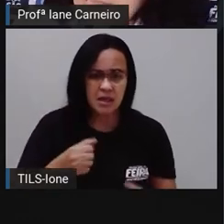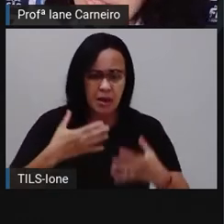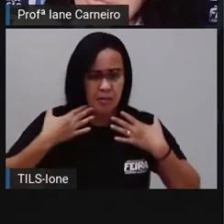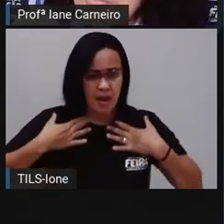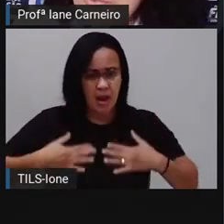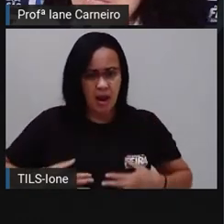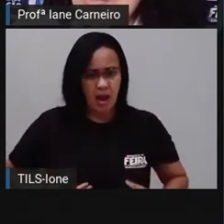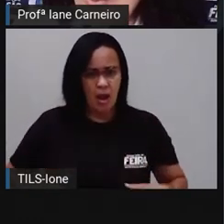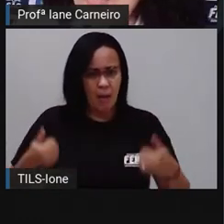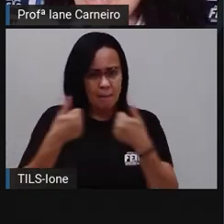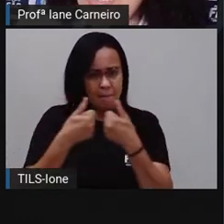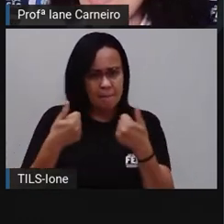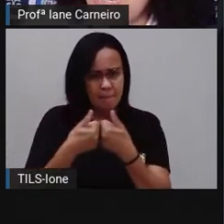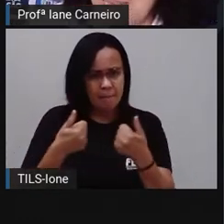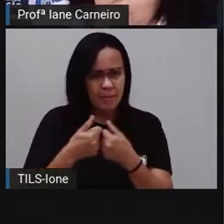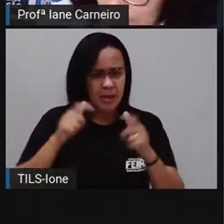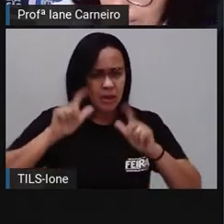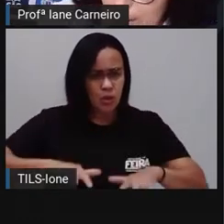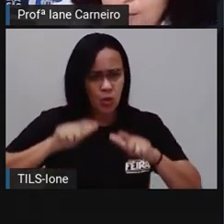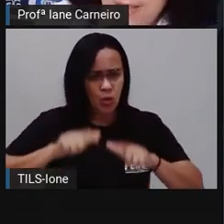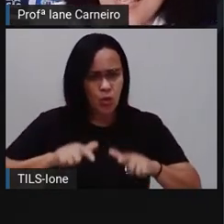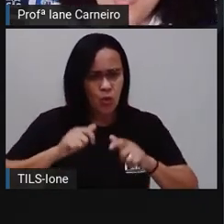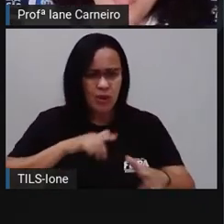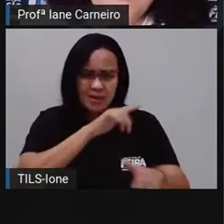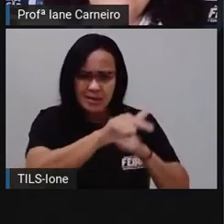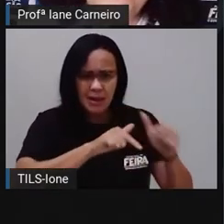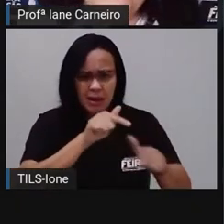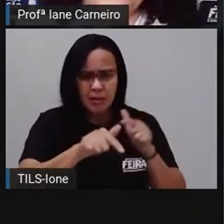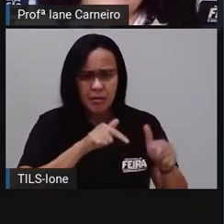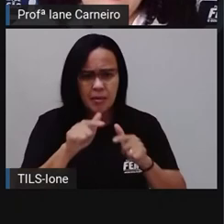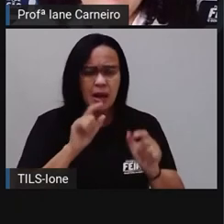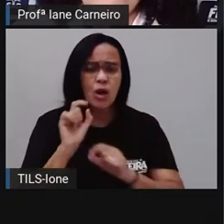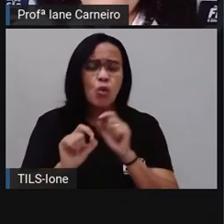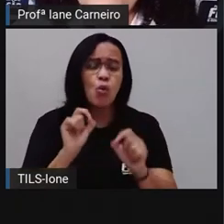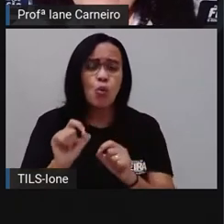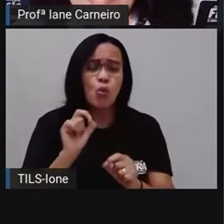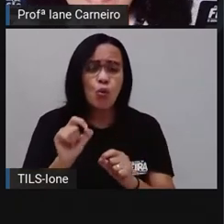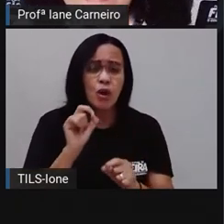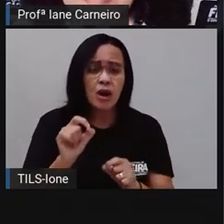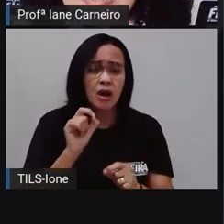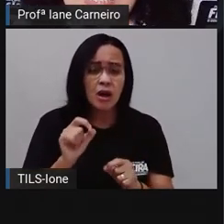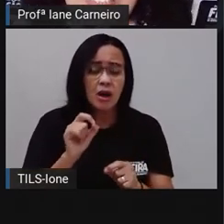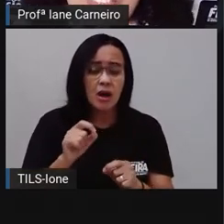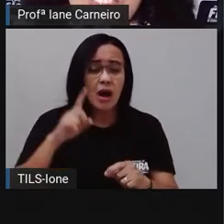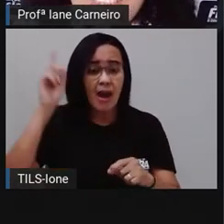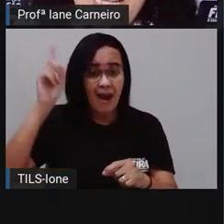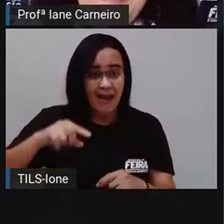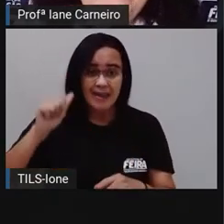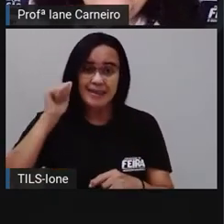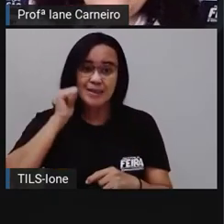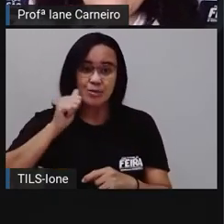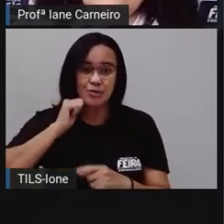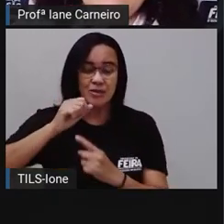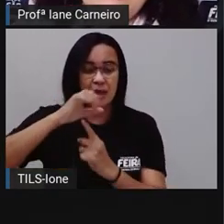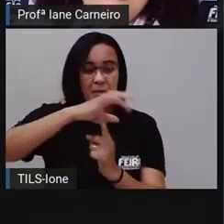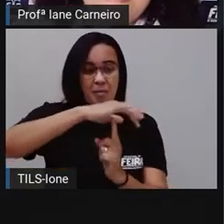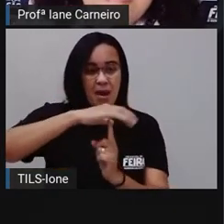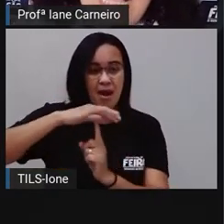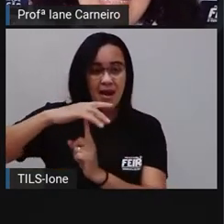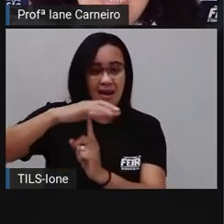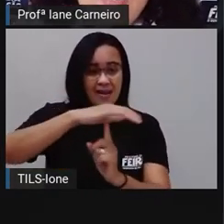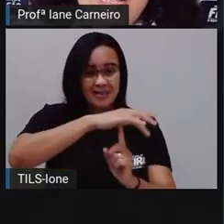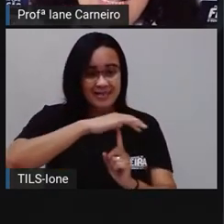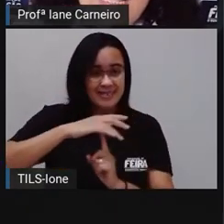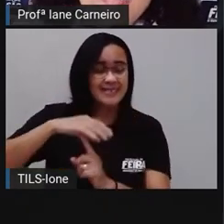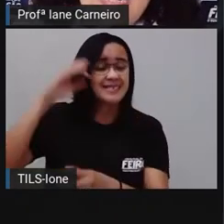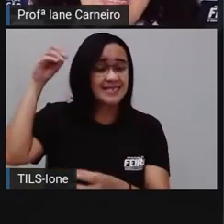Tá perto de frutas, com um avental, será que ela é o quê, ó? Ela é uma feirante, né? E